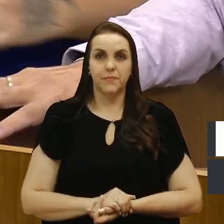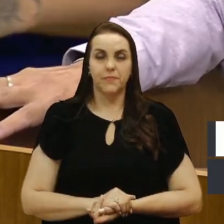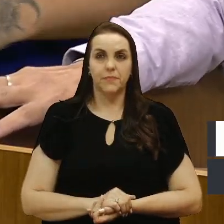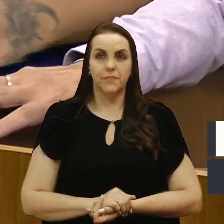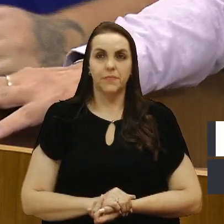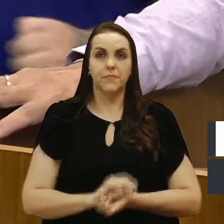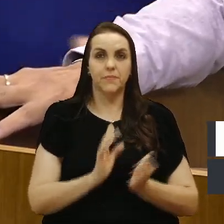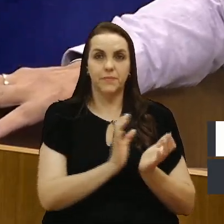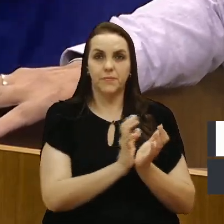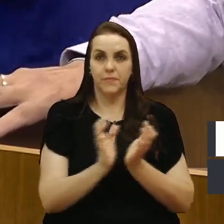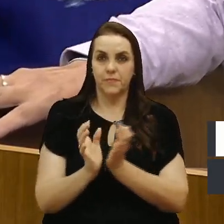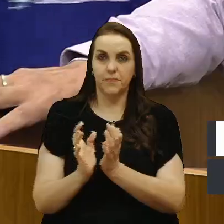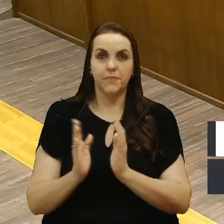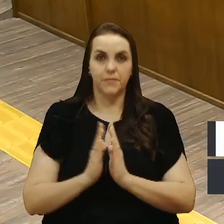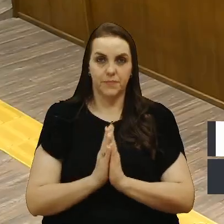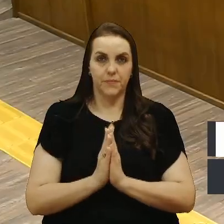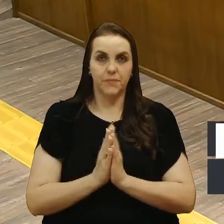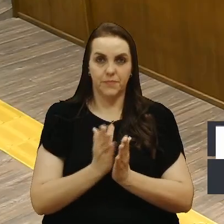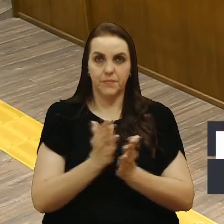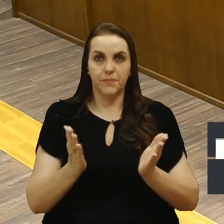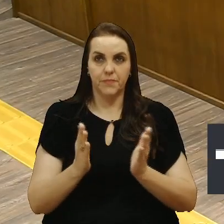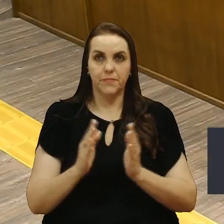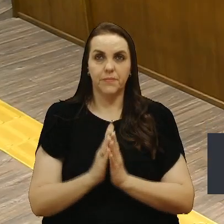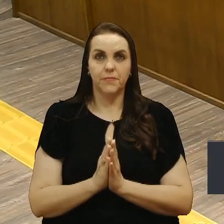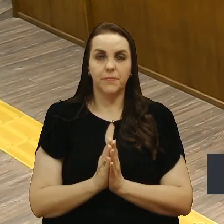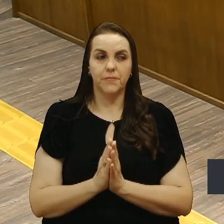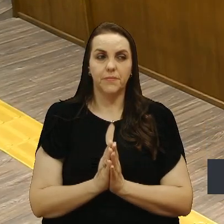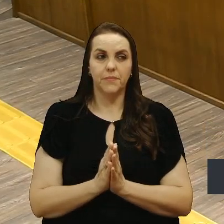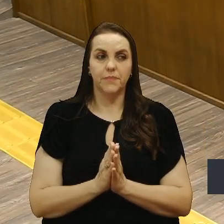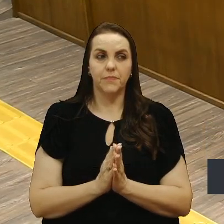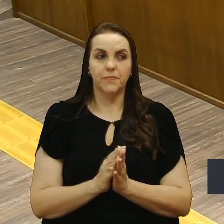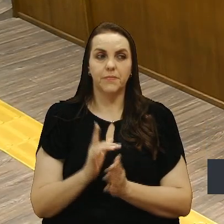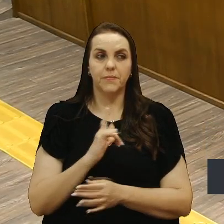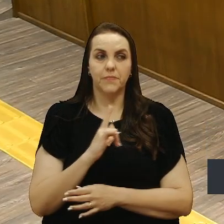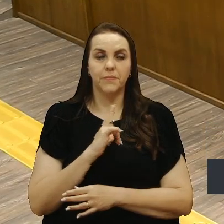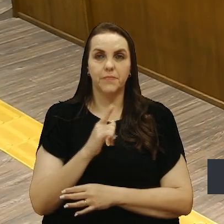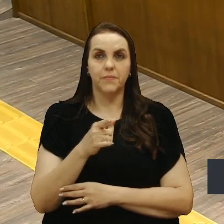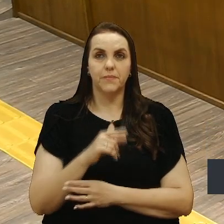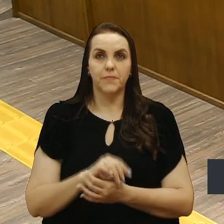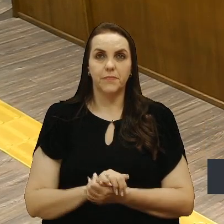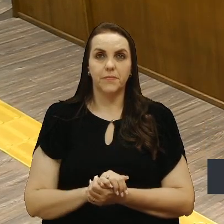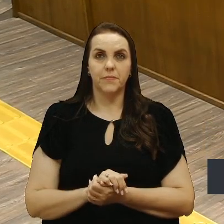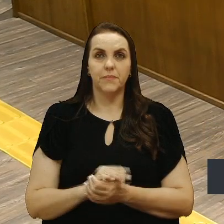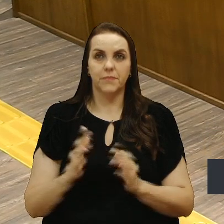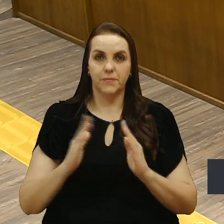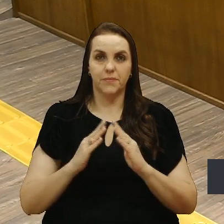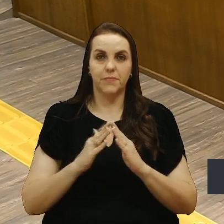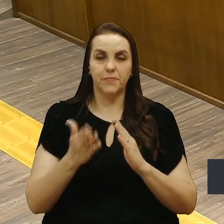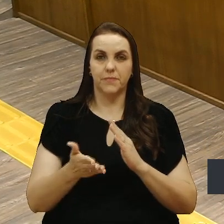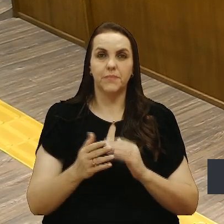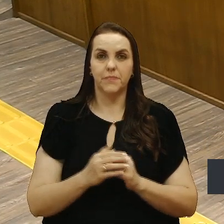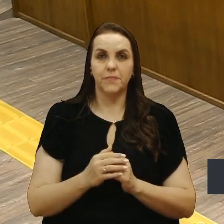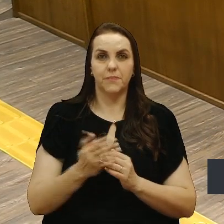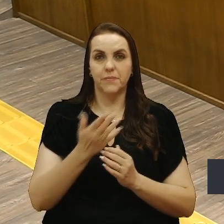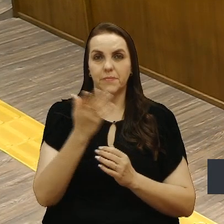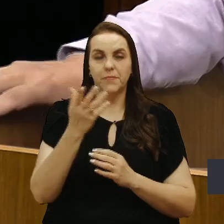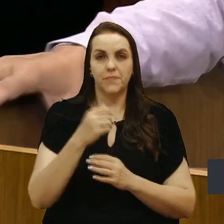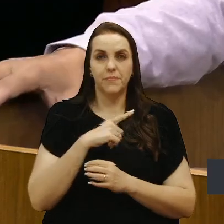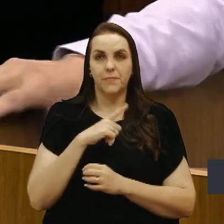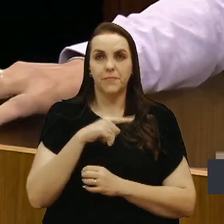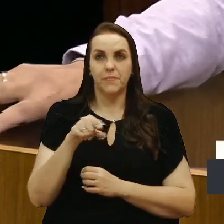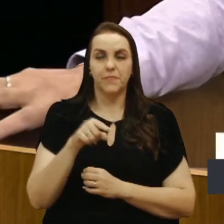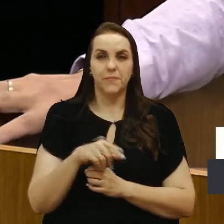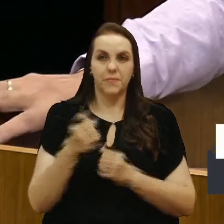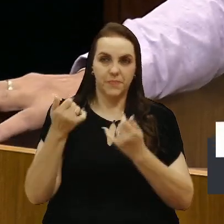Colegas, por favor, vamos focar aqui. Temos um orador na tribuna. Segue, vereador José Abreu.